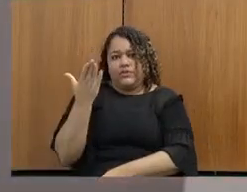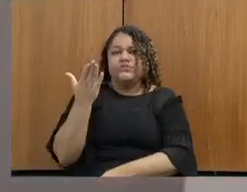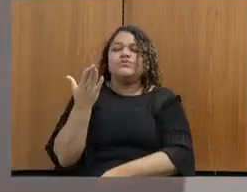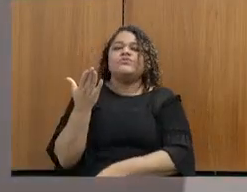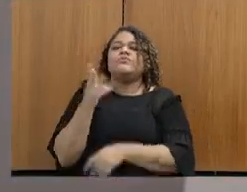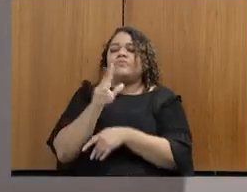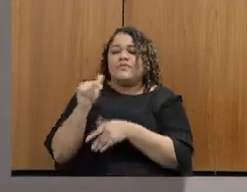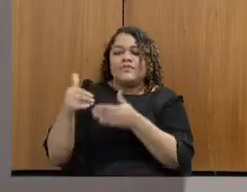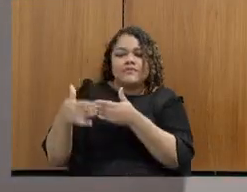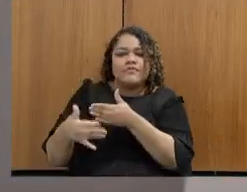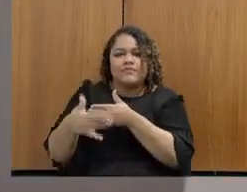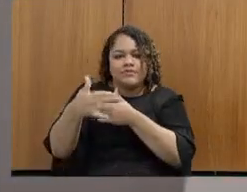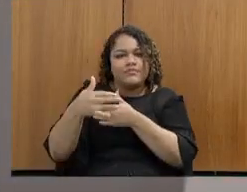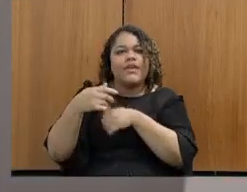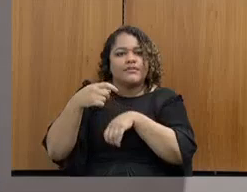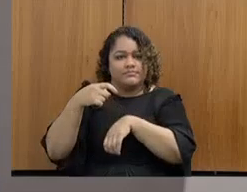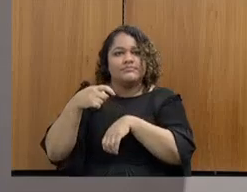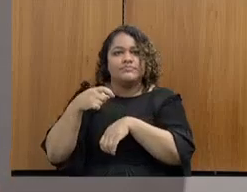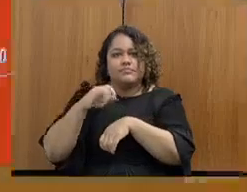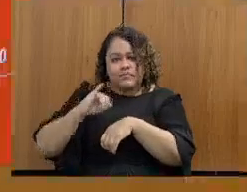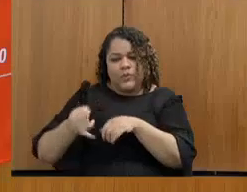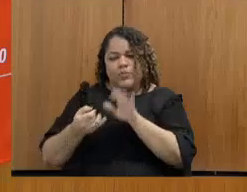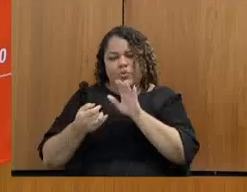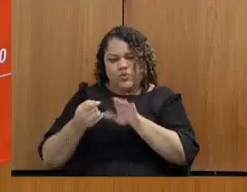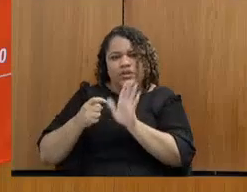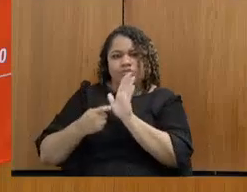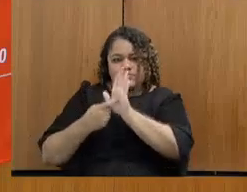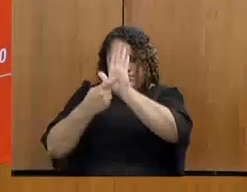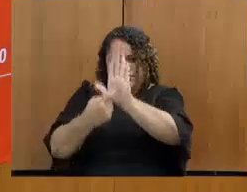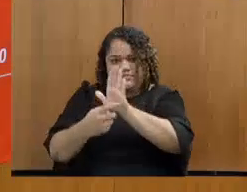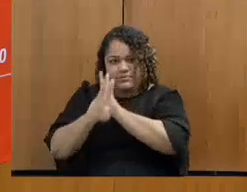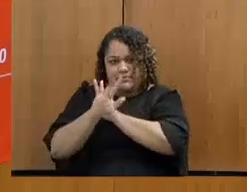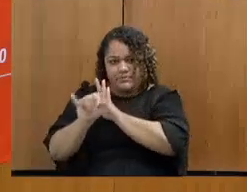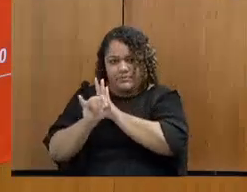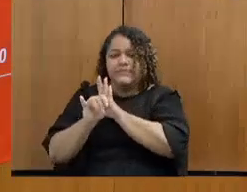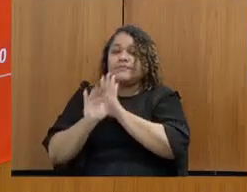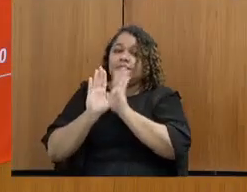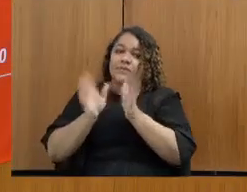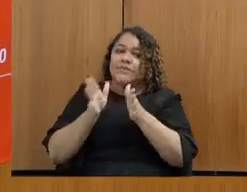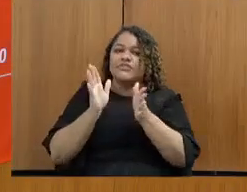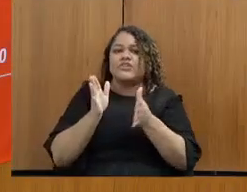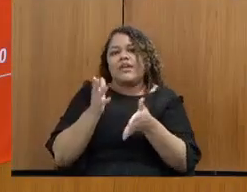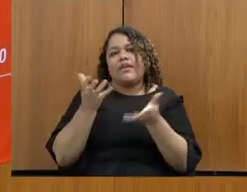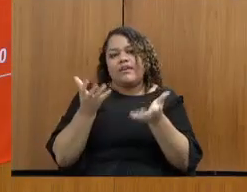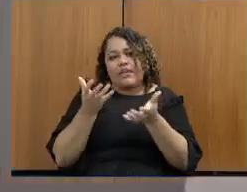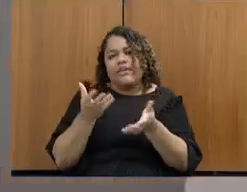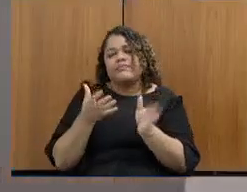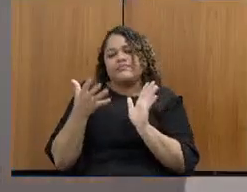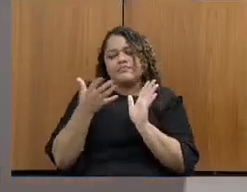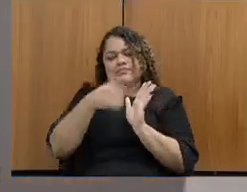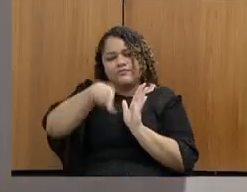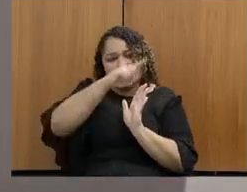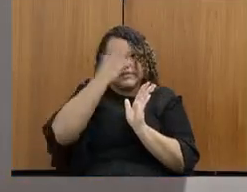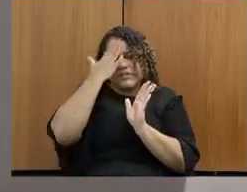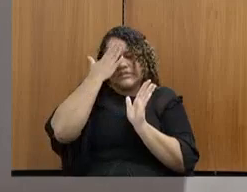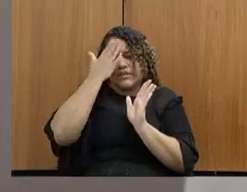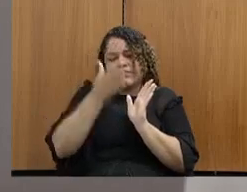apresentaremos no momento oportuno deputados mas é De toda forma a gente já gostaria de deixar o registro